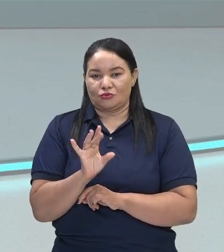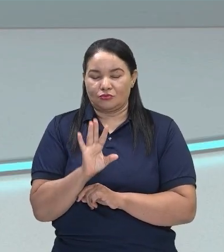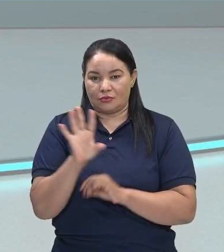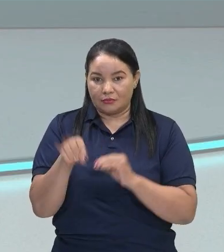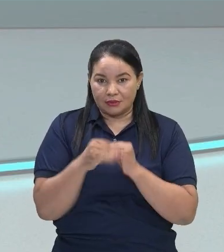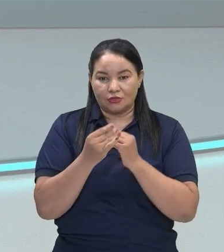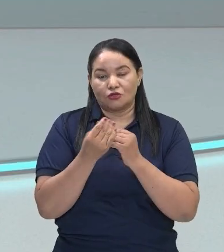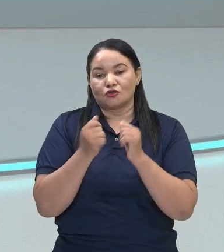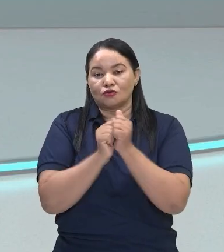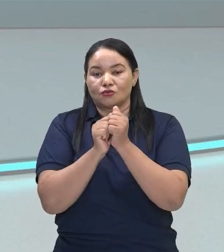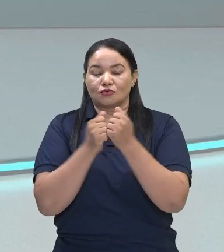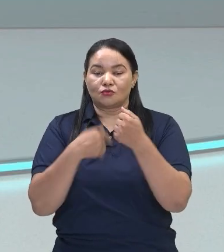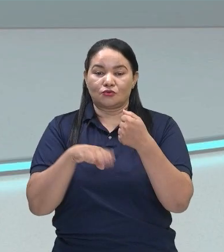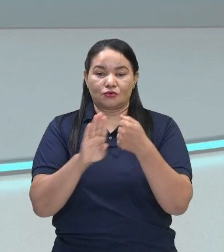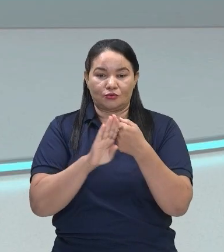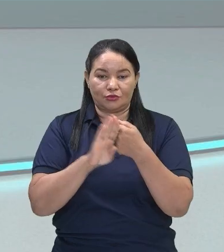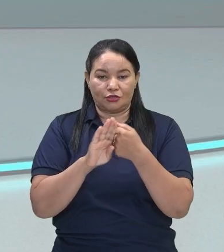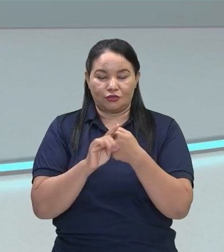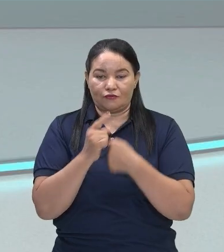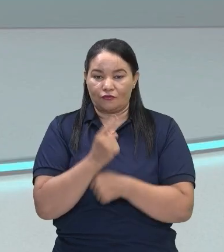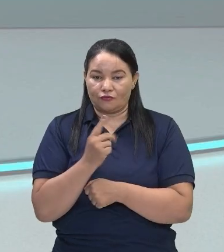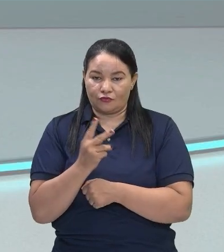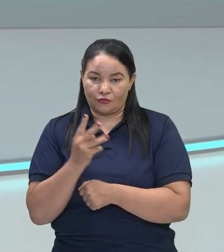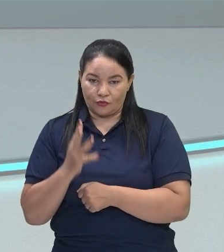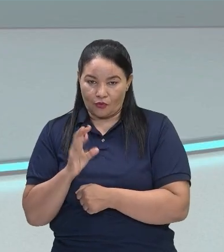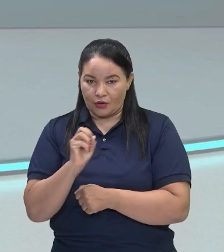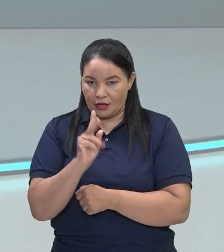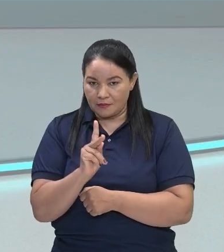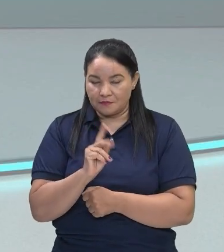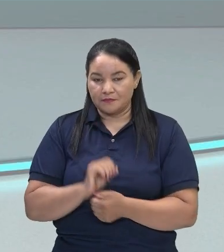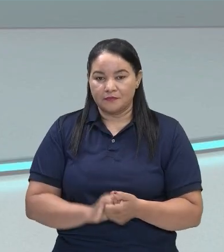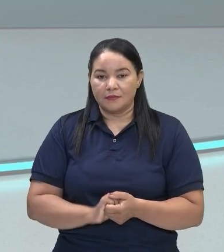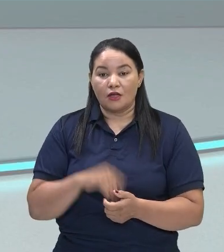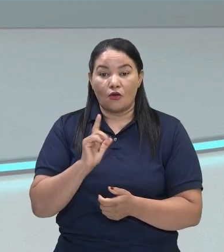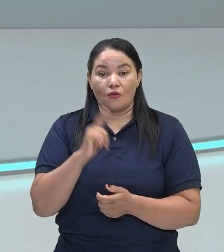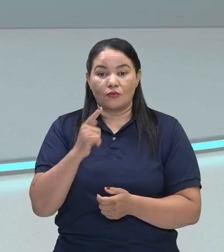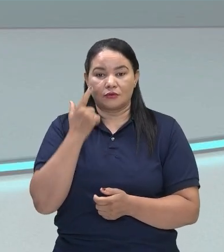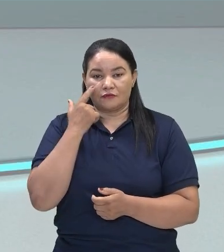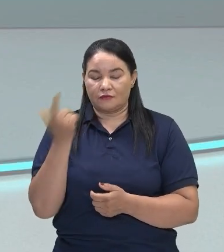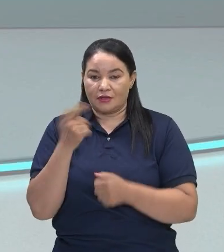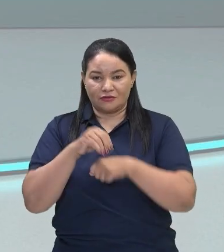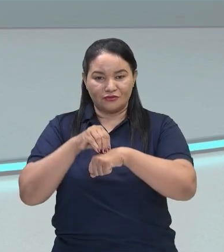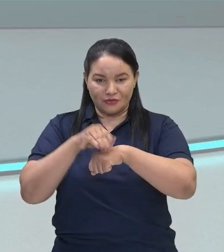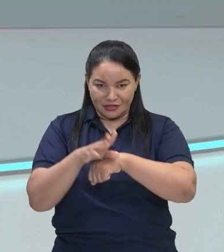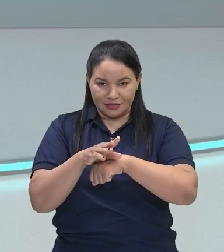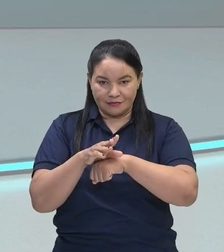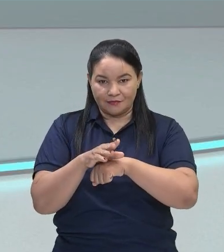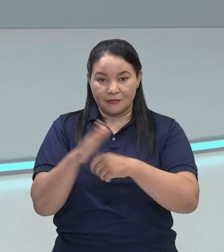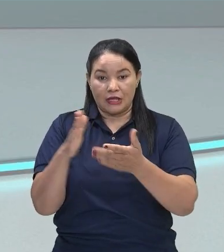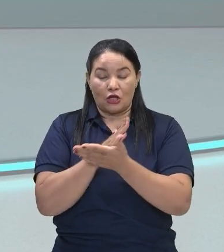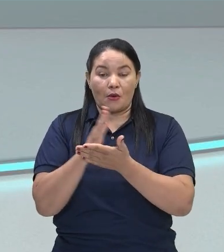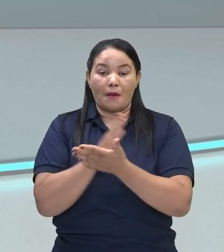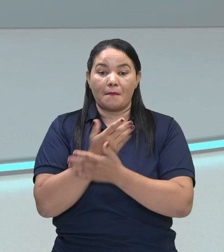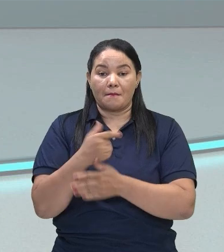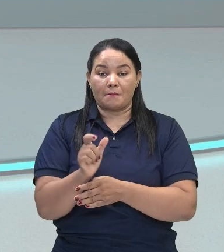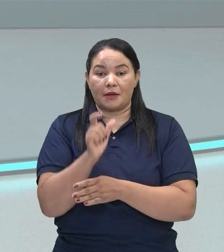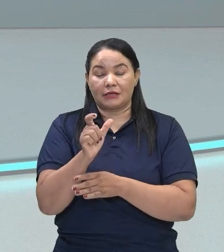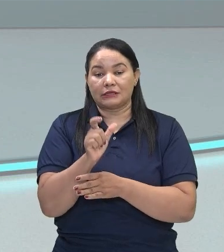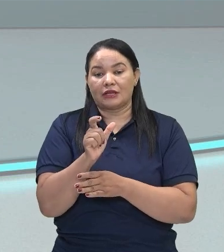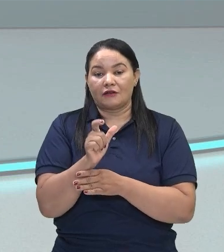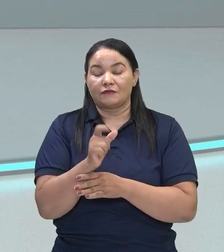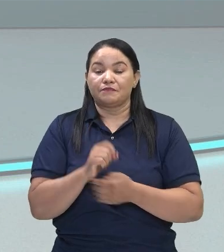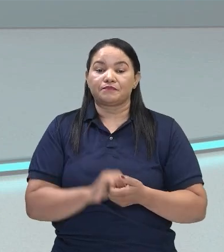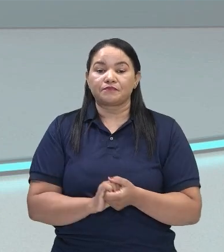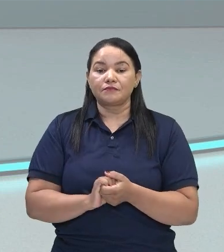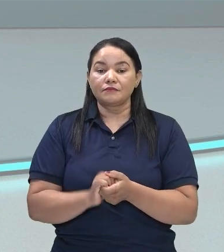substantivos contáveis, tá? A outra informação que nós abordamos isso aqui é uma dica, na verdade, palavras em língua inglesa com inicial em